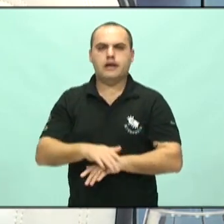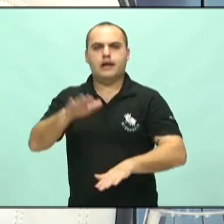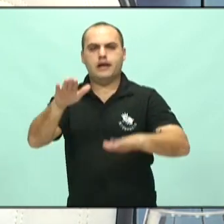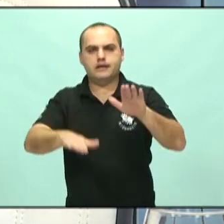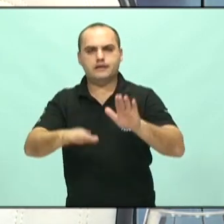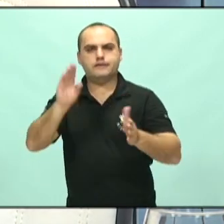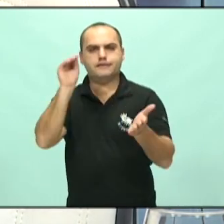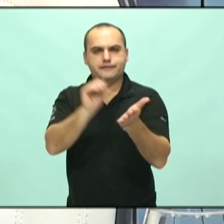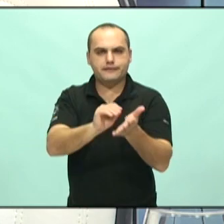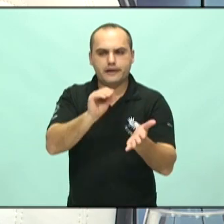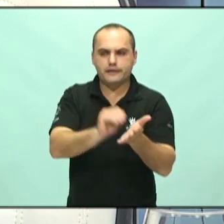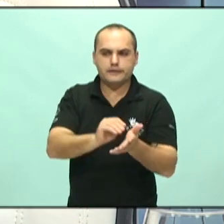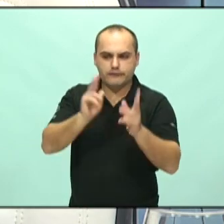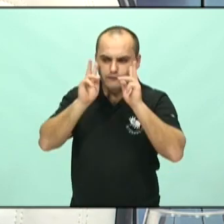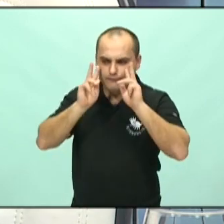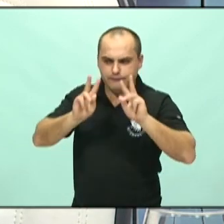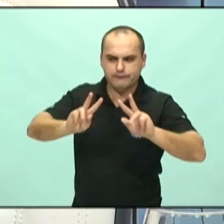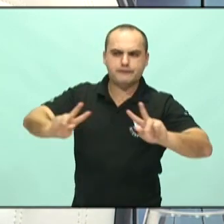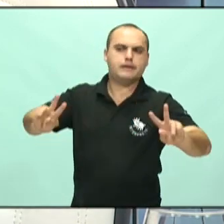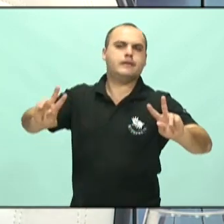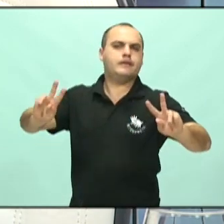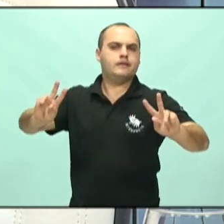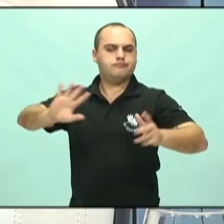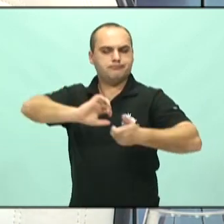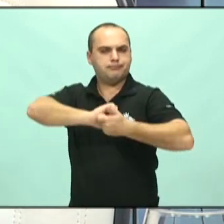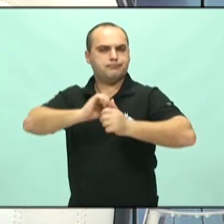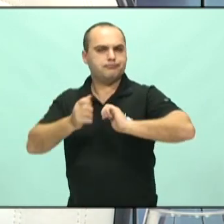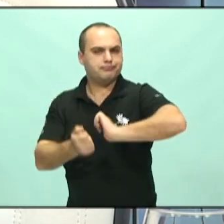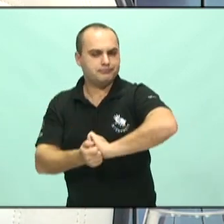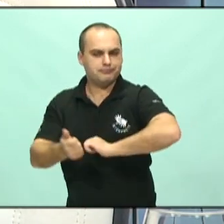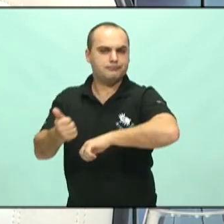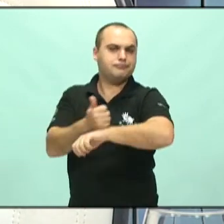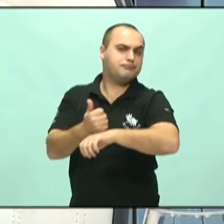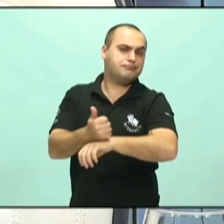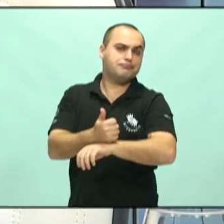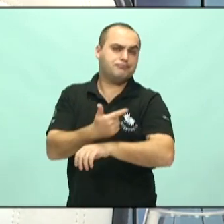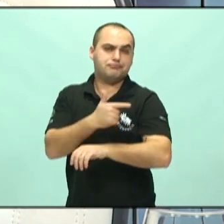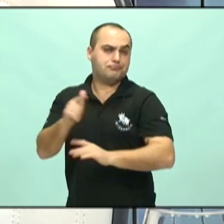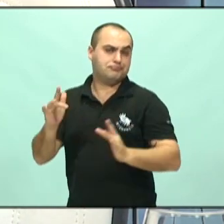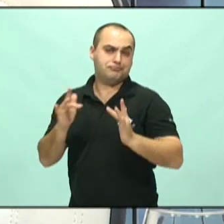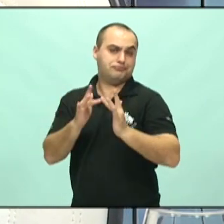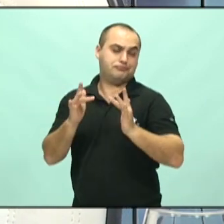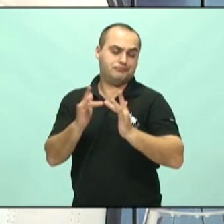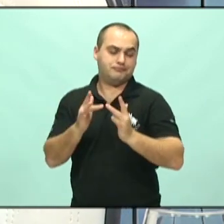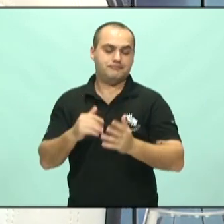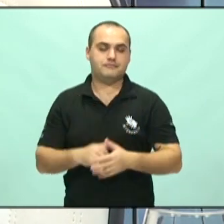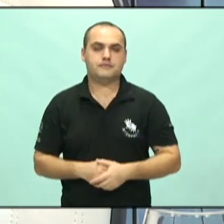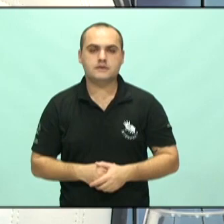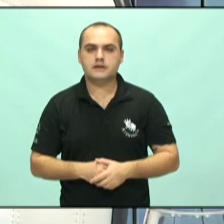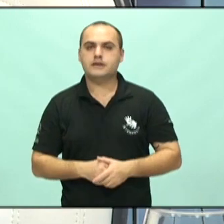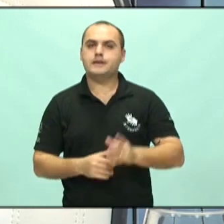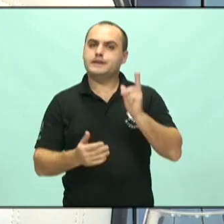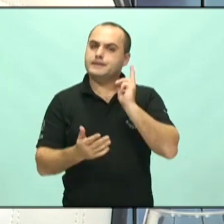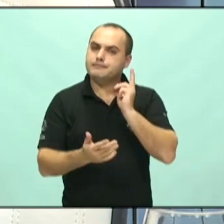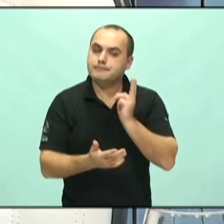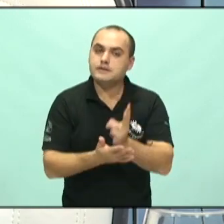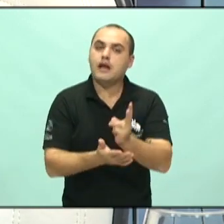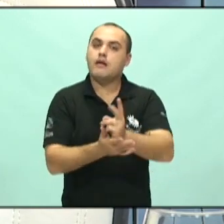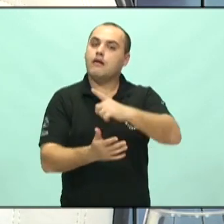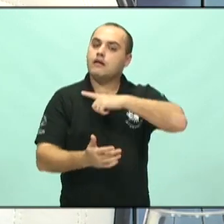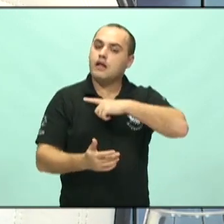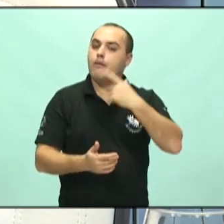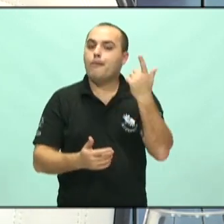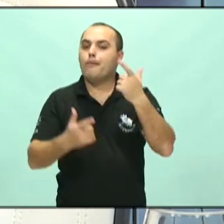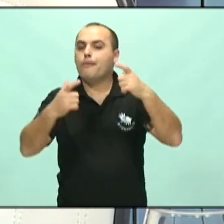estética, falta de alfabetização artística. Então, a gente sempre vai ter um lugar que